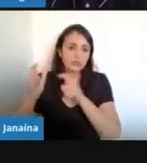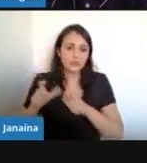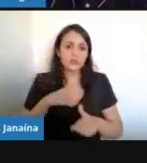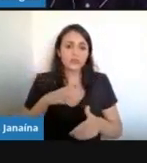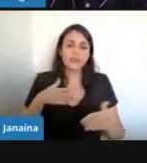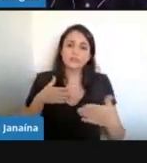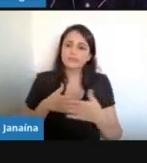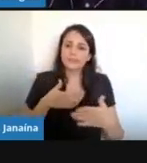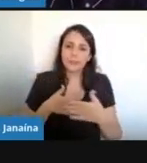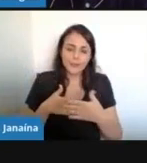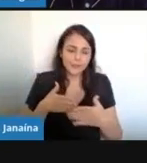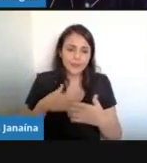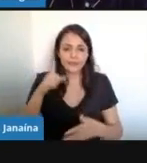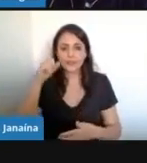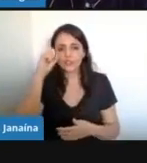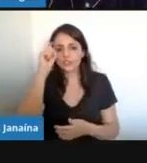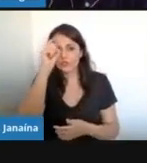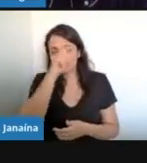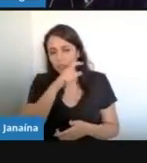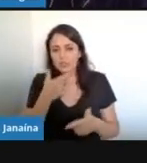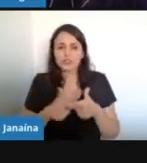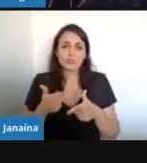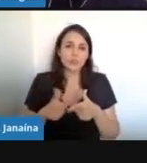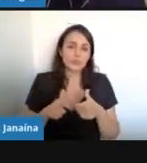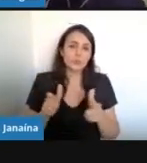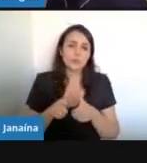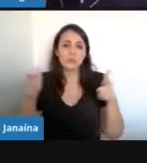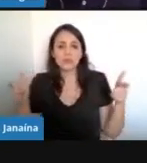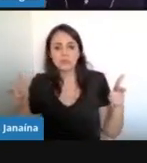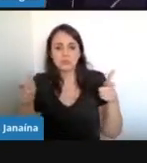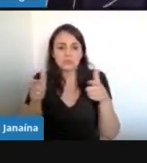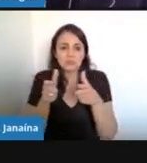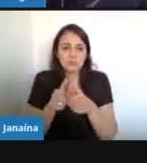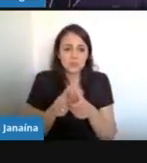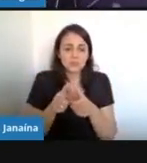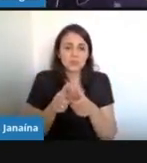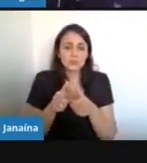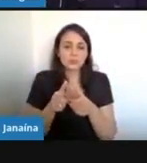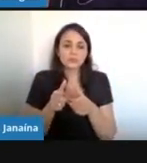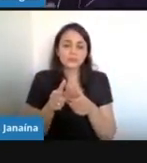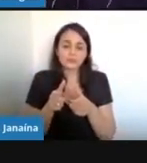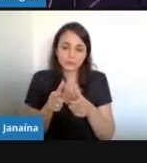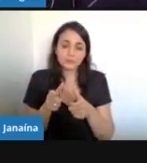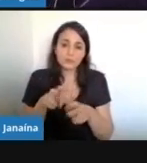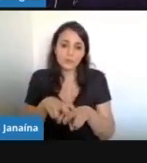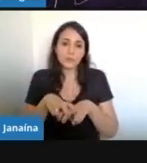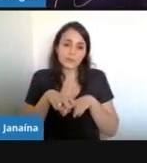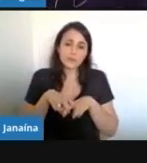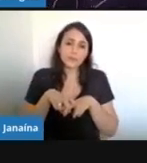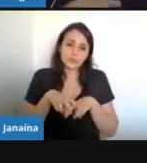barreiras, determinantes, consequências maiores, menores, com a presença